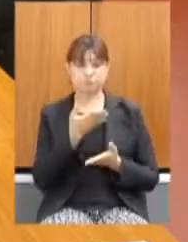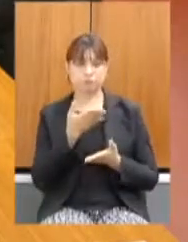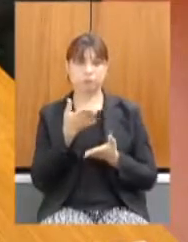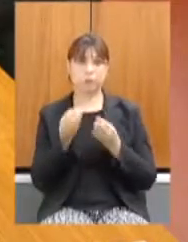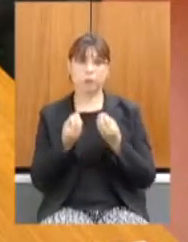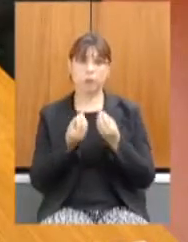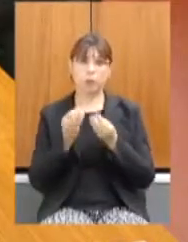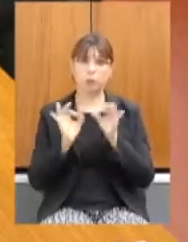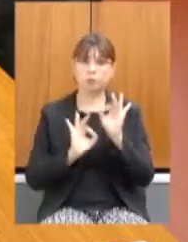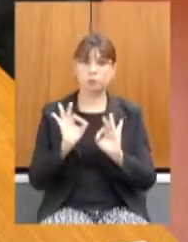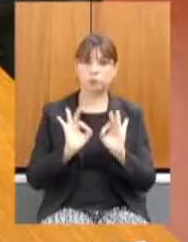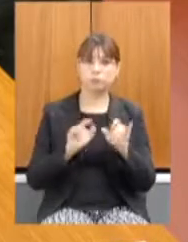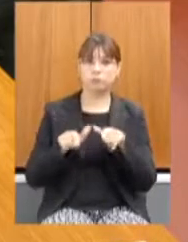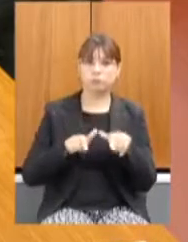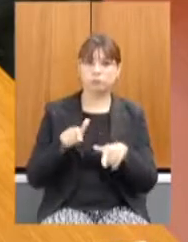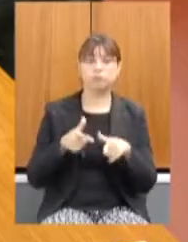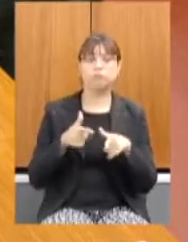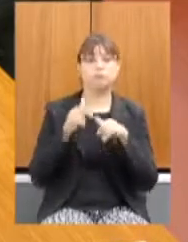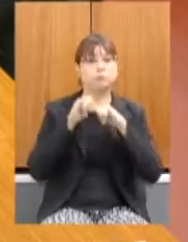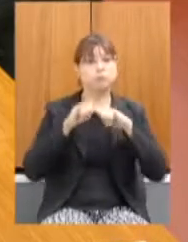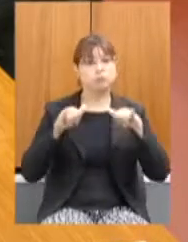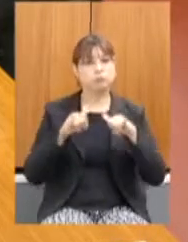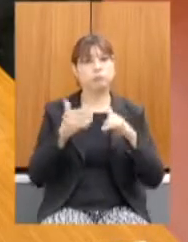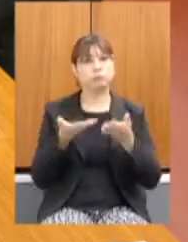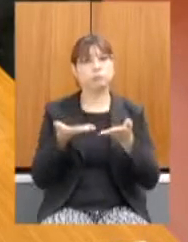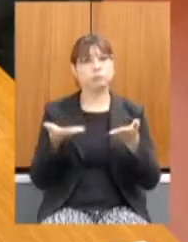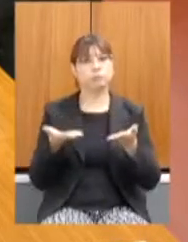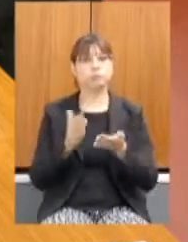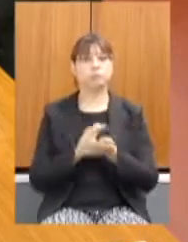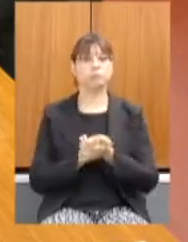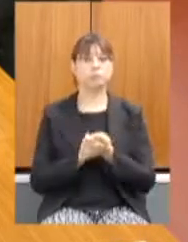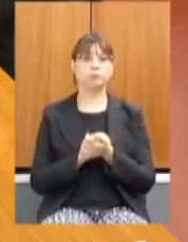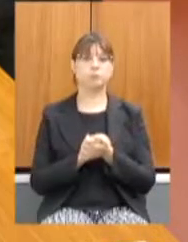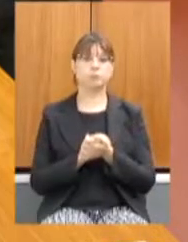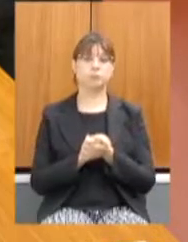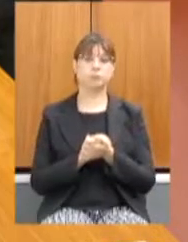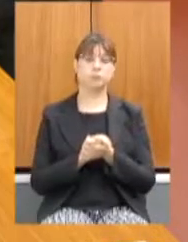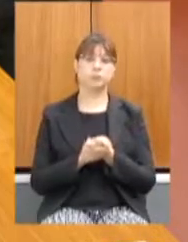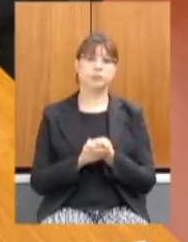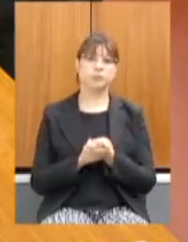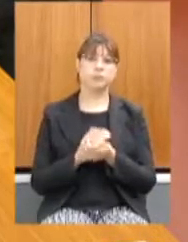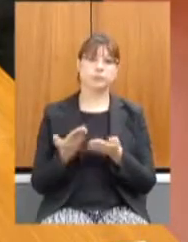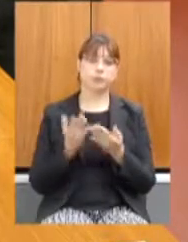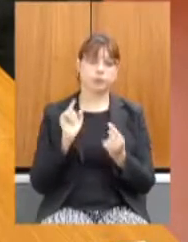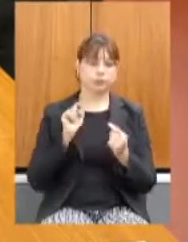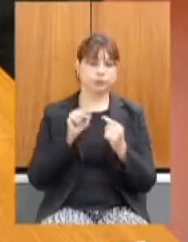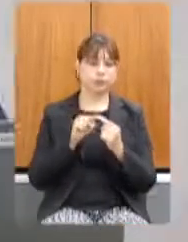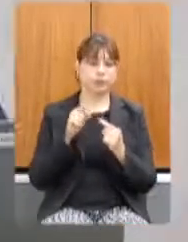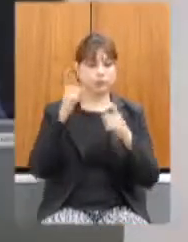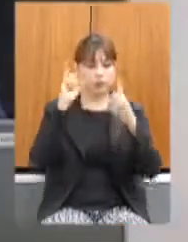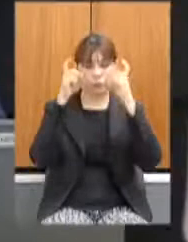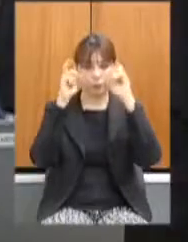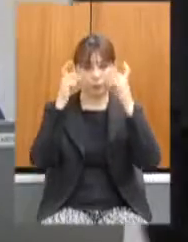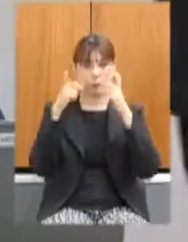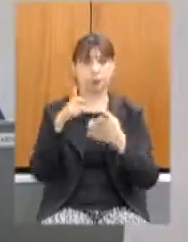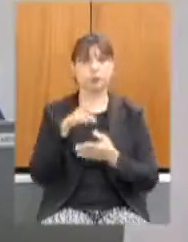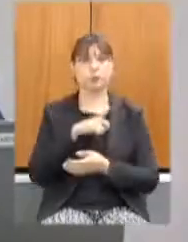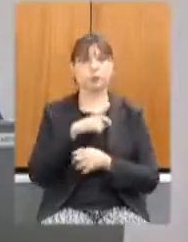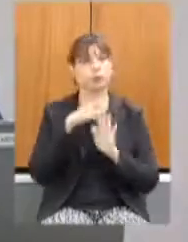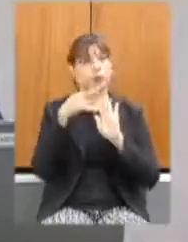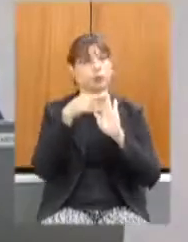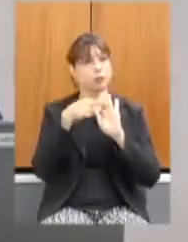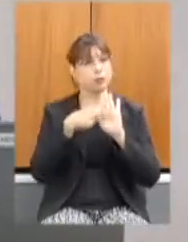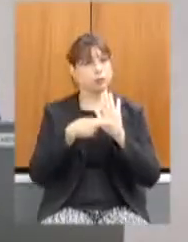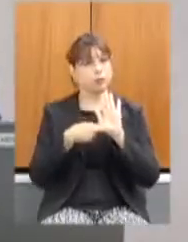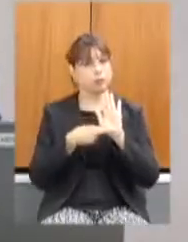trabalhos comunicam os parlamentares aos convidados e os atos desta reunião obedecerão as seguintes normas